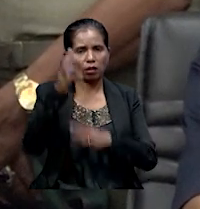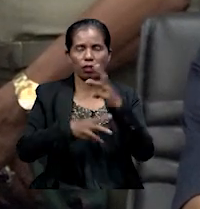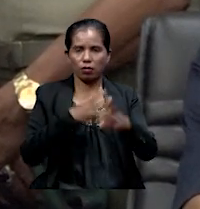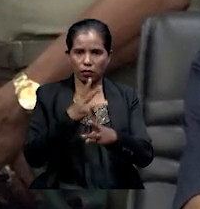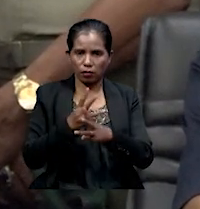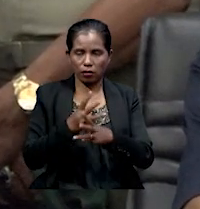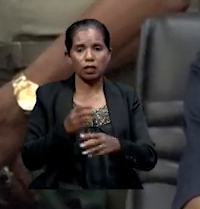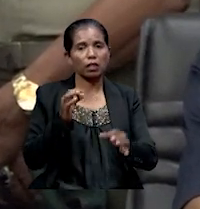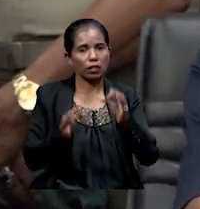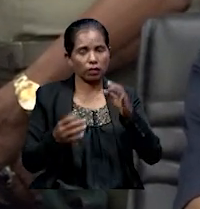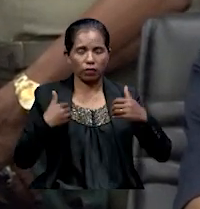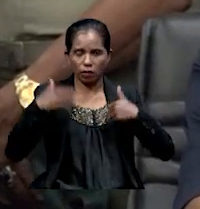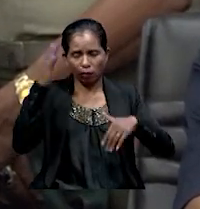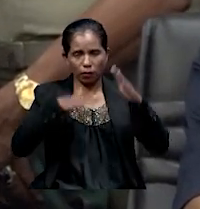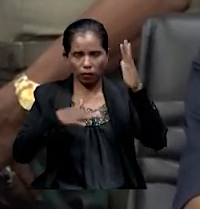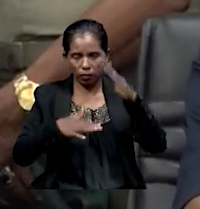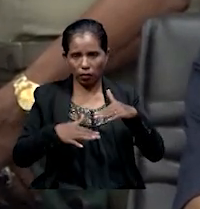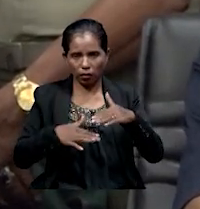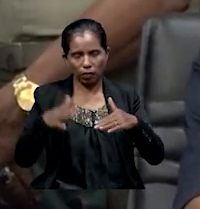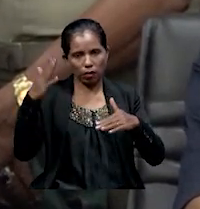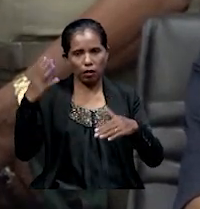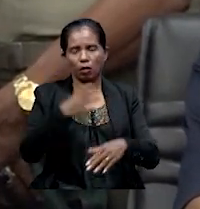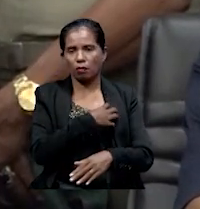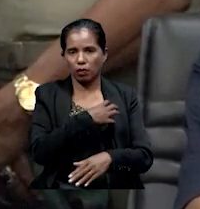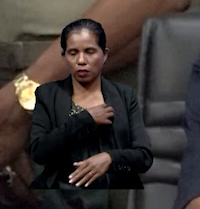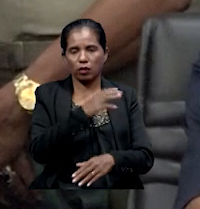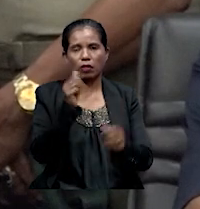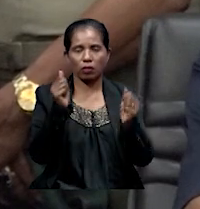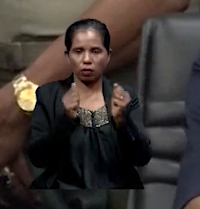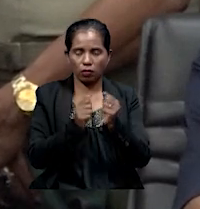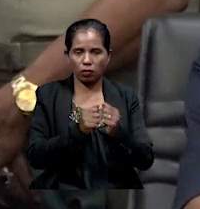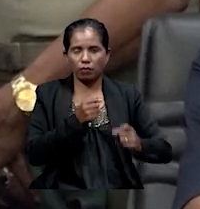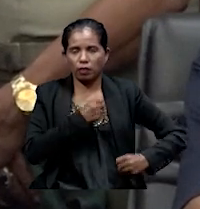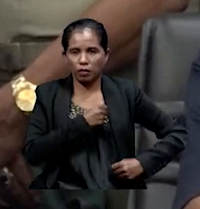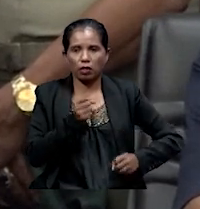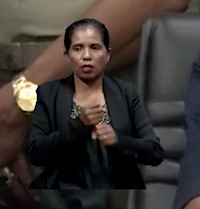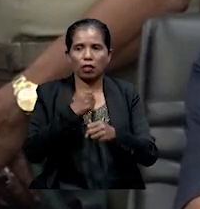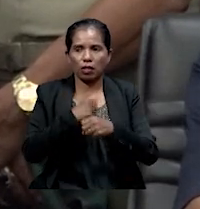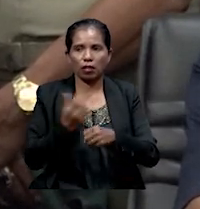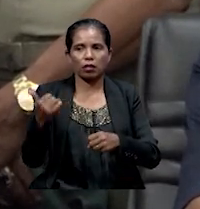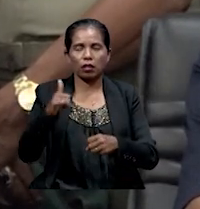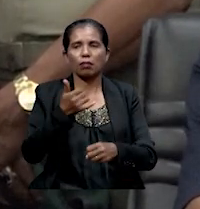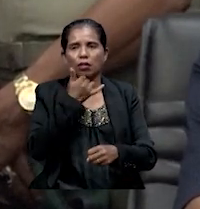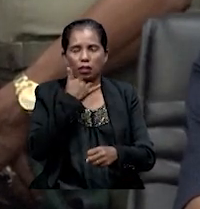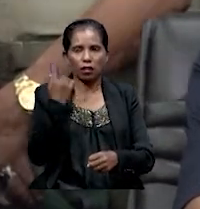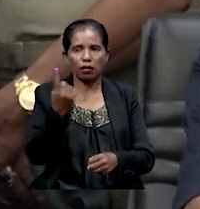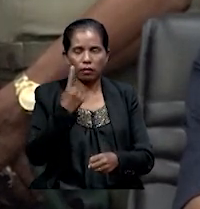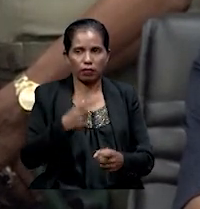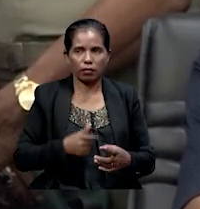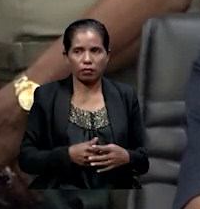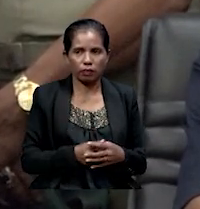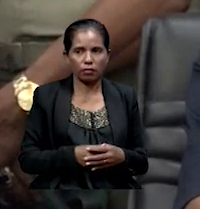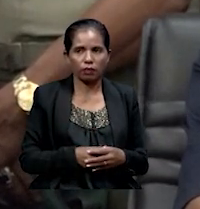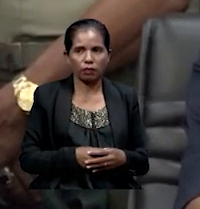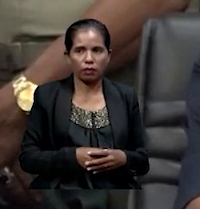Quando o problema rumo social, rumo moço, polícia ou militar sira halune, ne sira uma sala ela dit. Sira sala ela